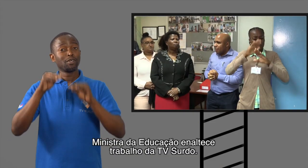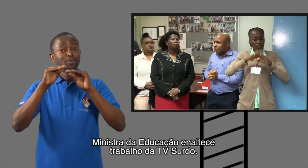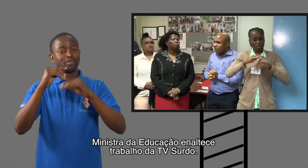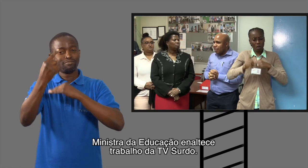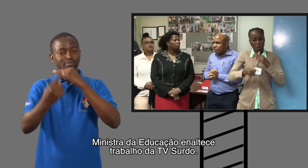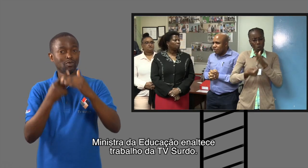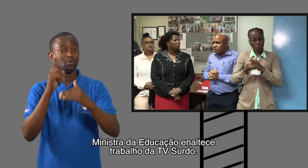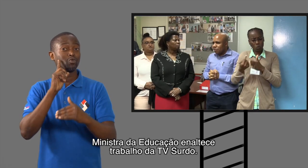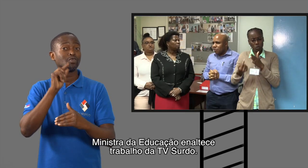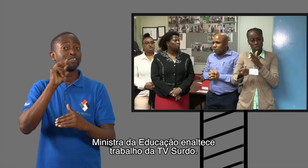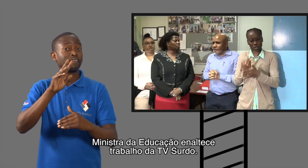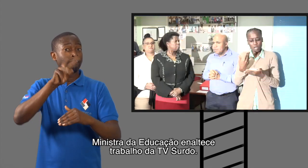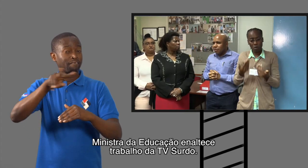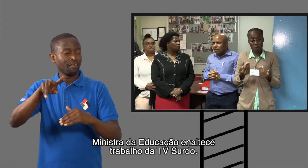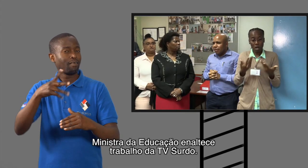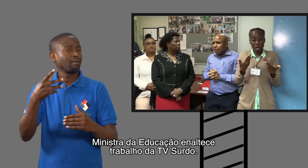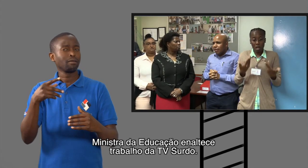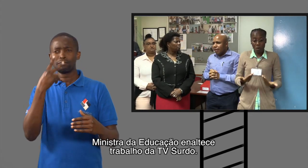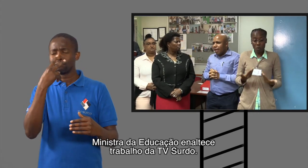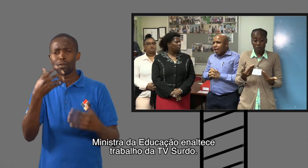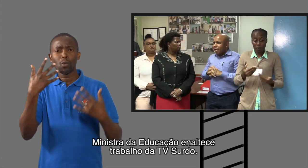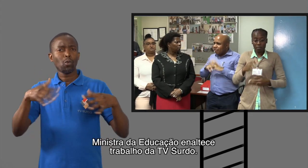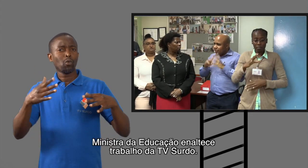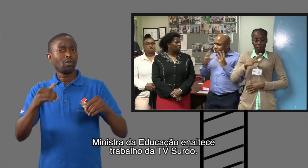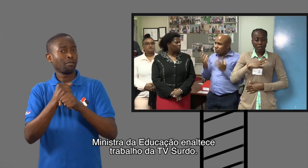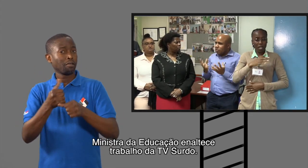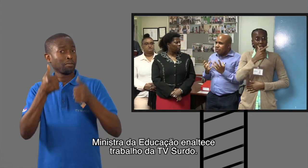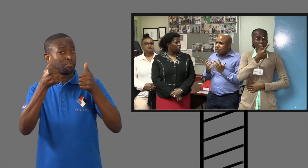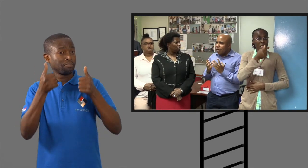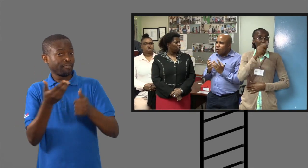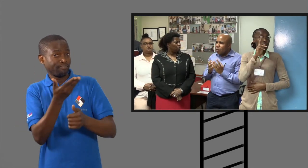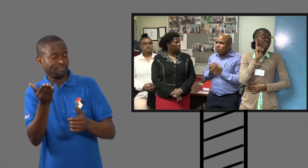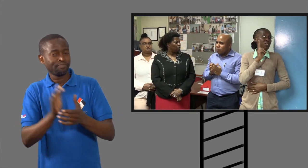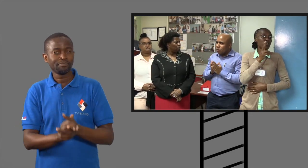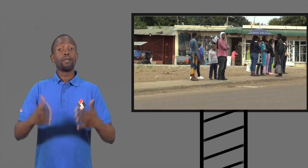Ministra da Educação enaltece o trabalho da TV Surdo.